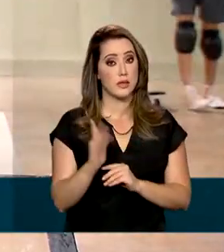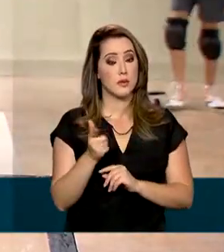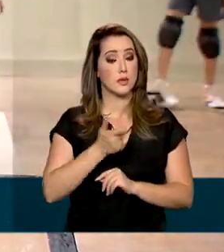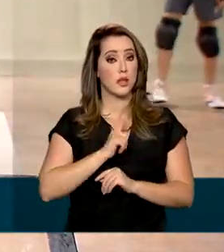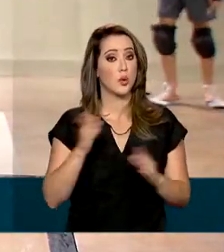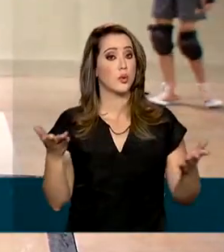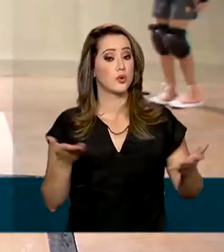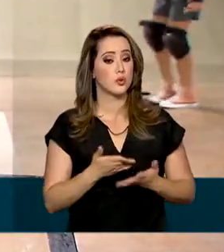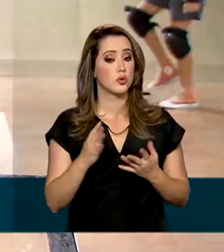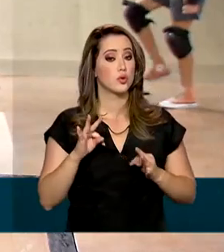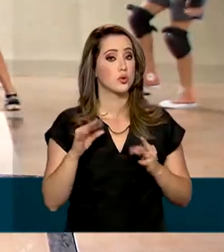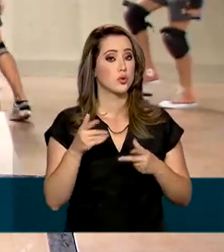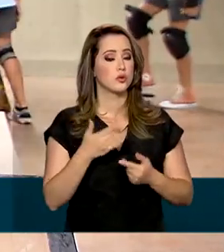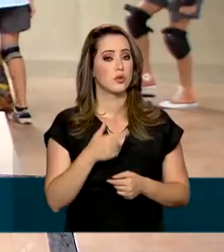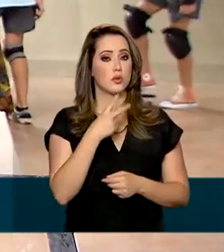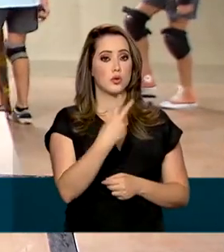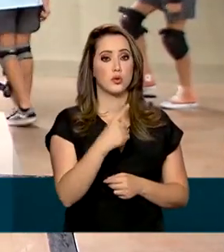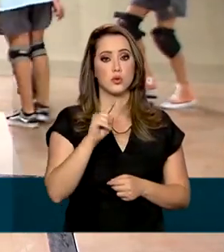registra hoje um total de